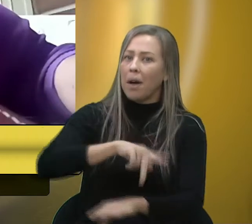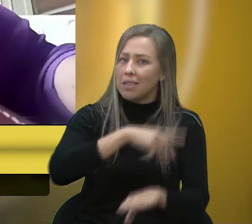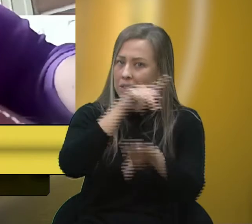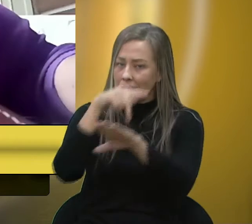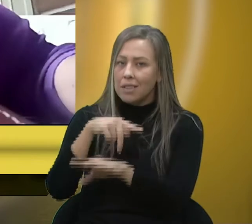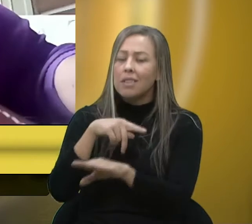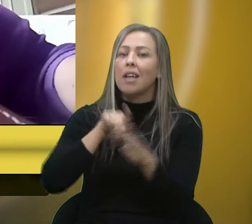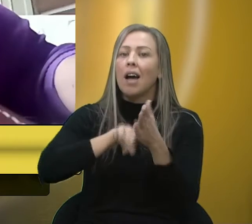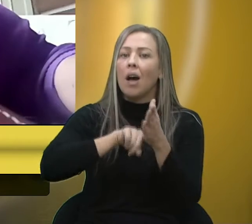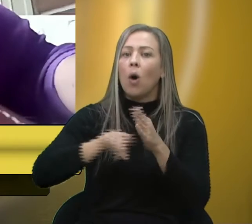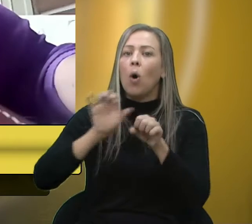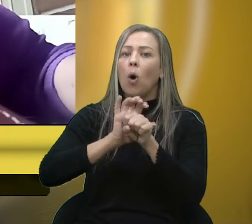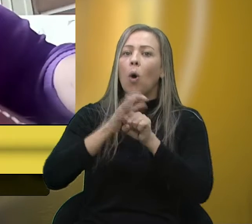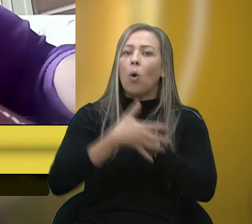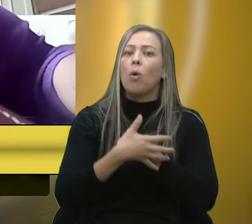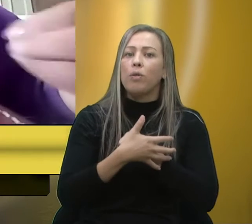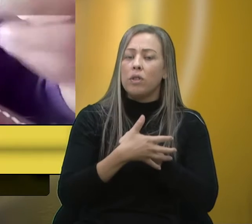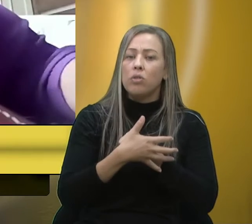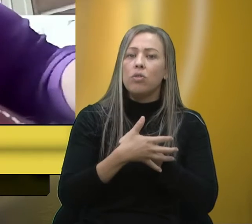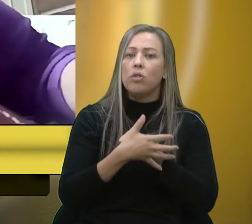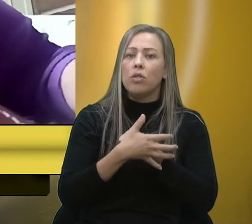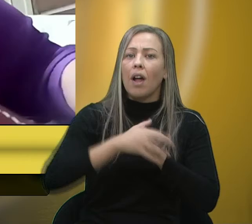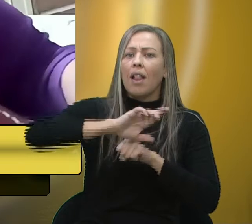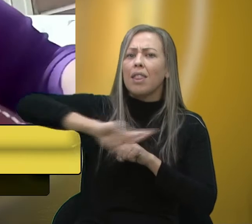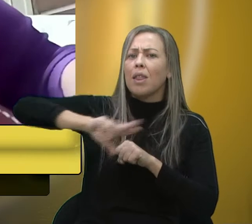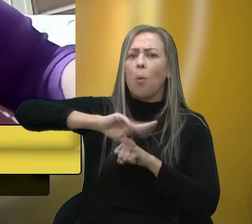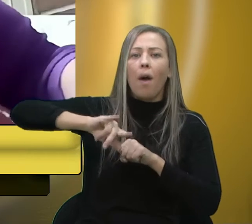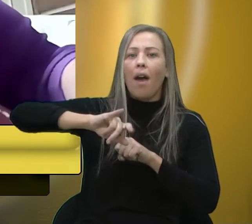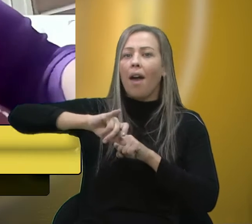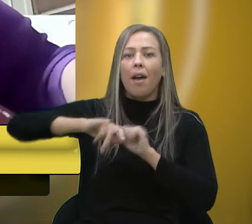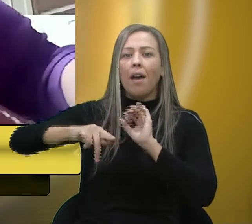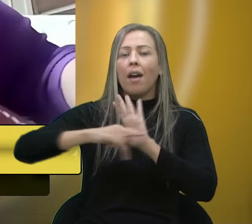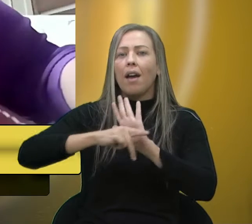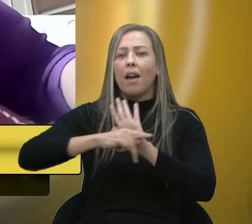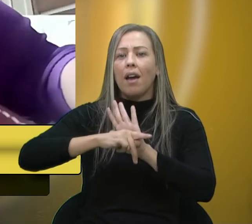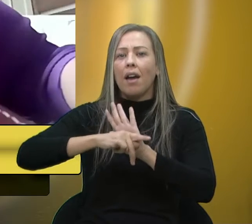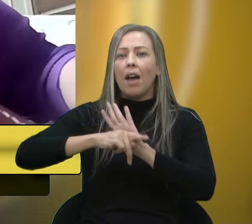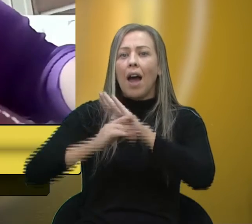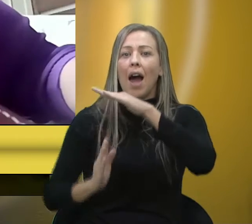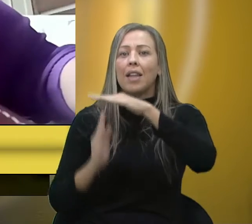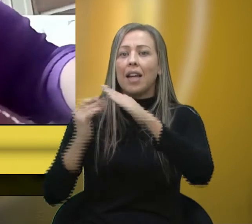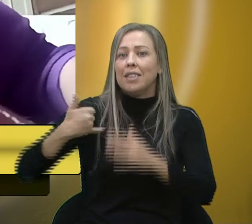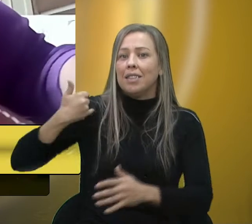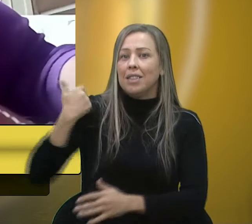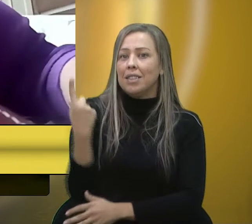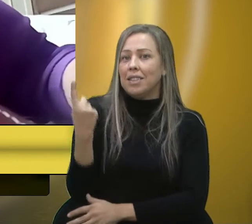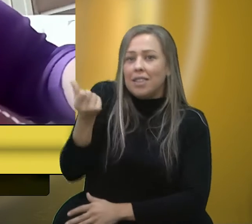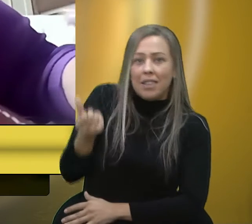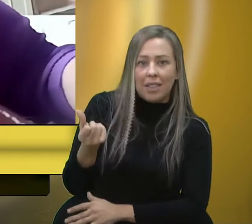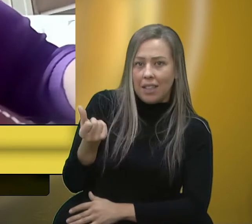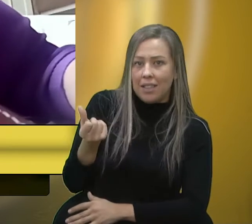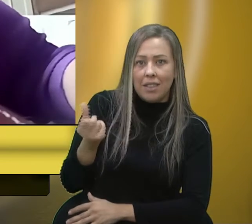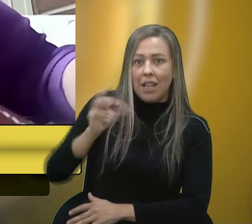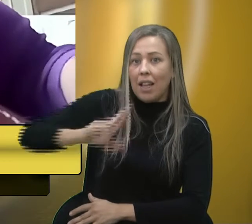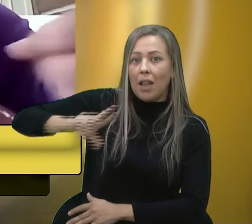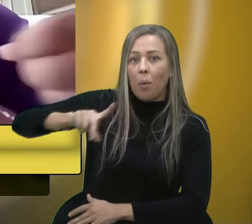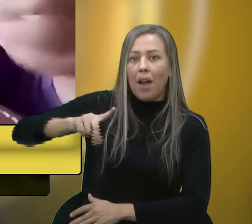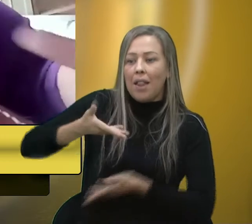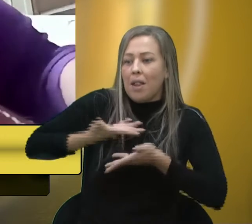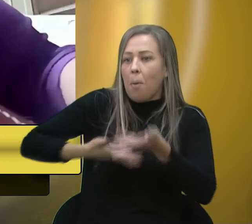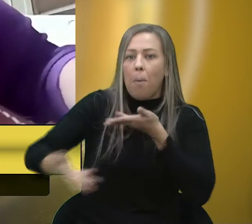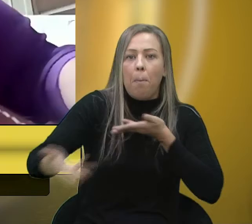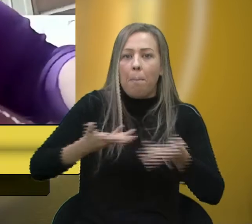o Covid ele não se transmite até os 16 anos. Não é transmissível. As crianças